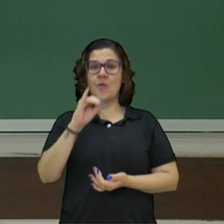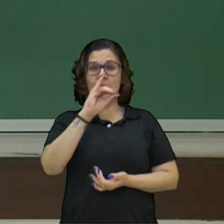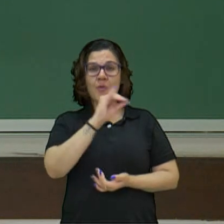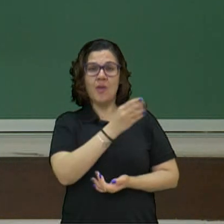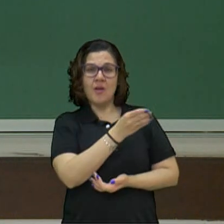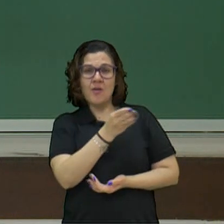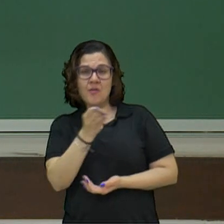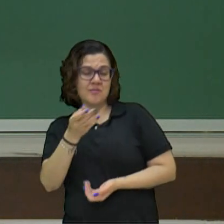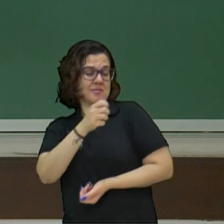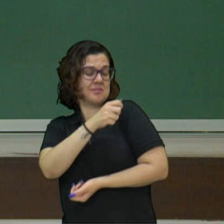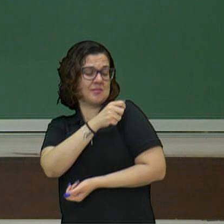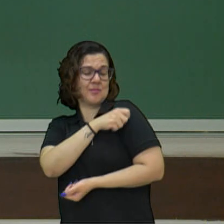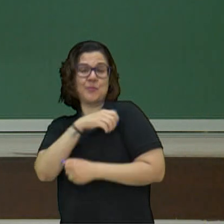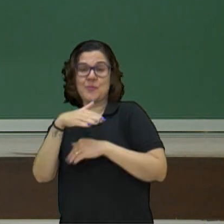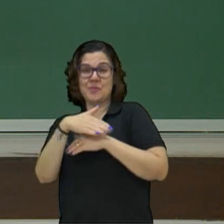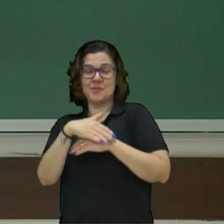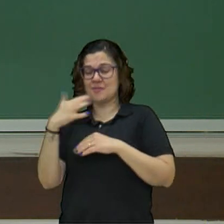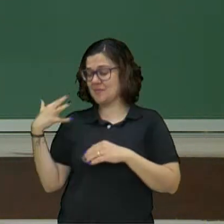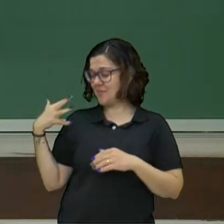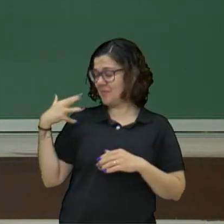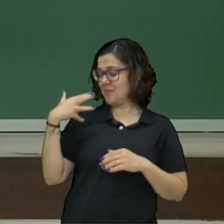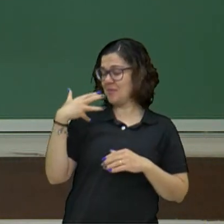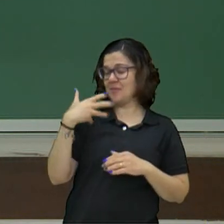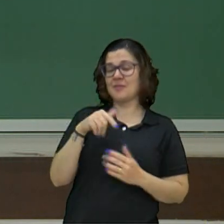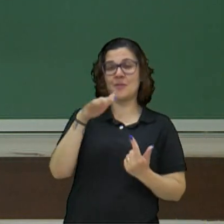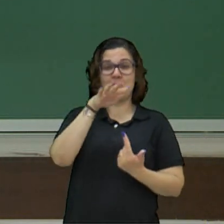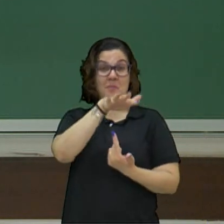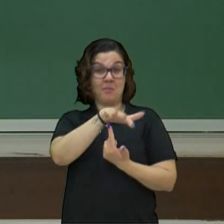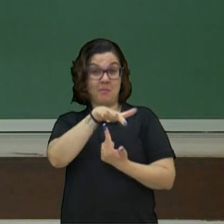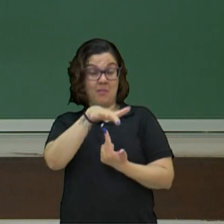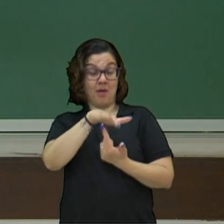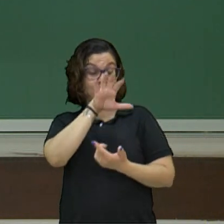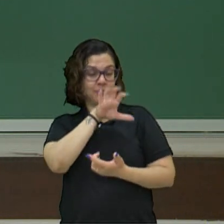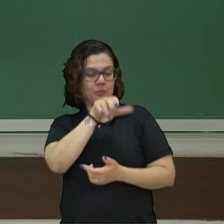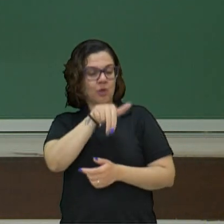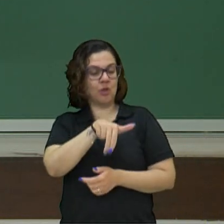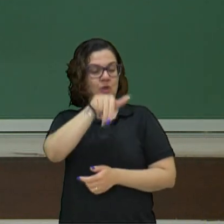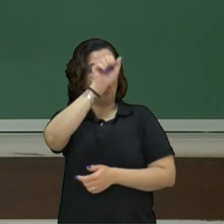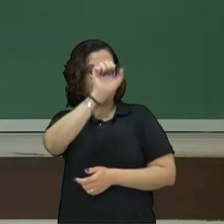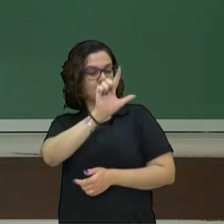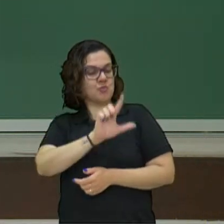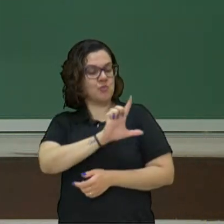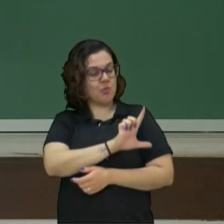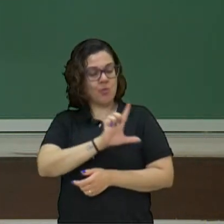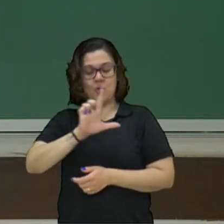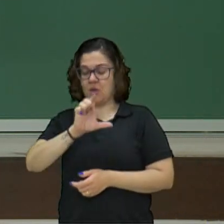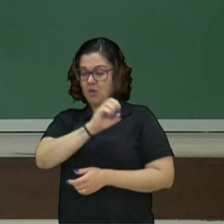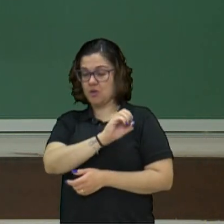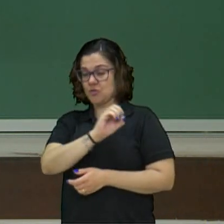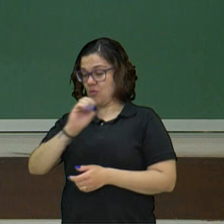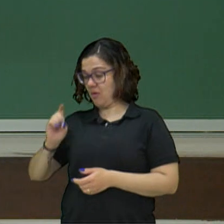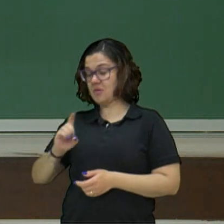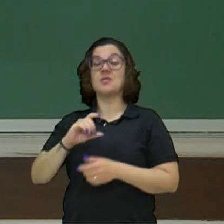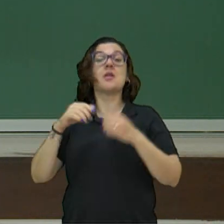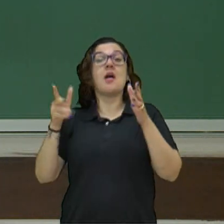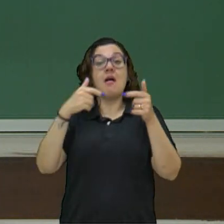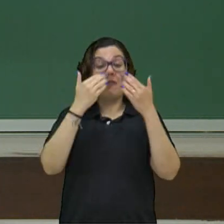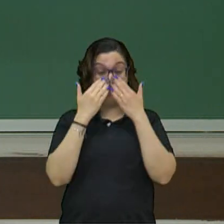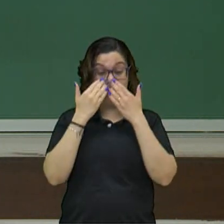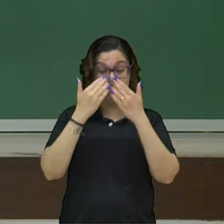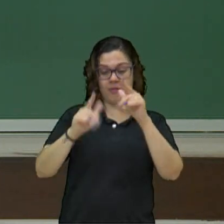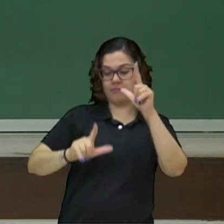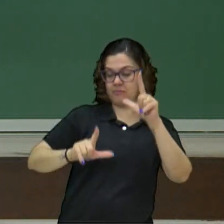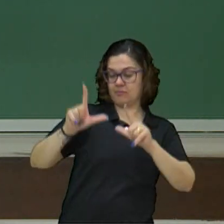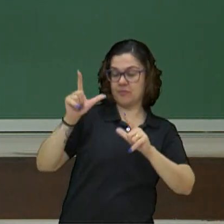o olá caríssimos alunos do nosso maravilhoso estado do paraná de norte a sul e de leste a oeste na frente da sua